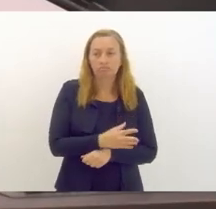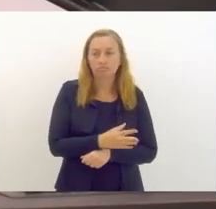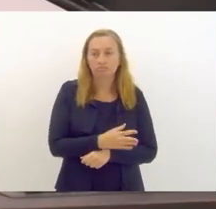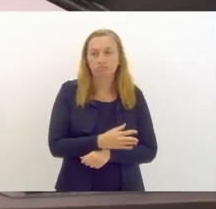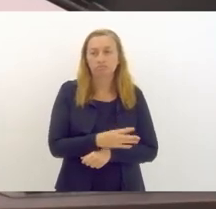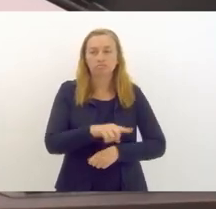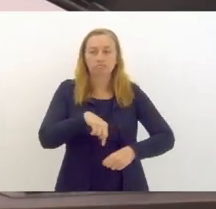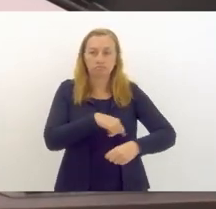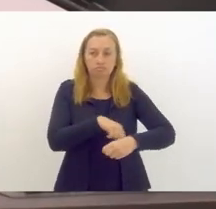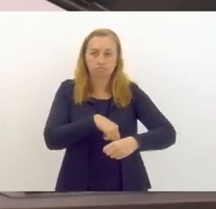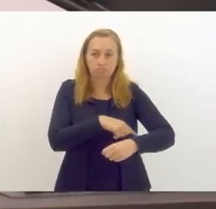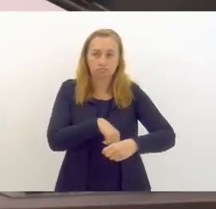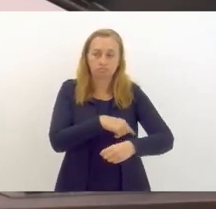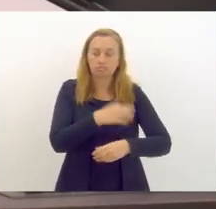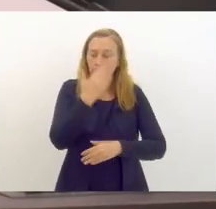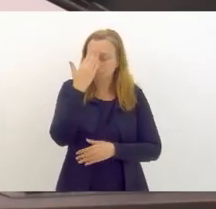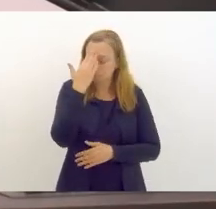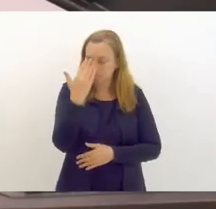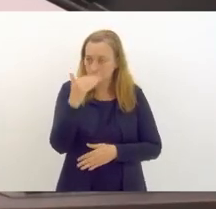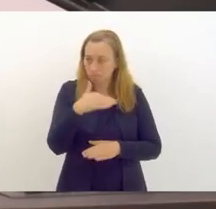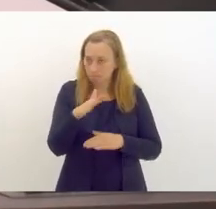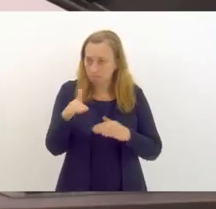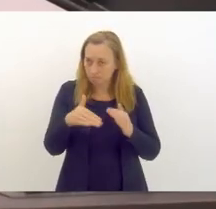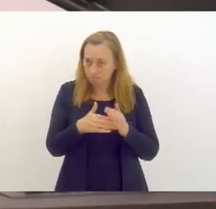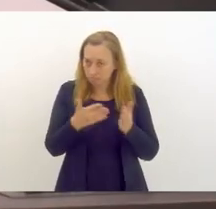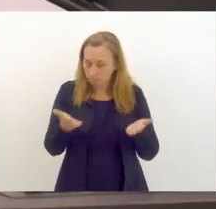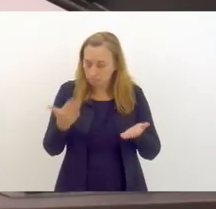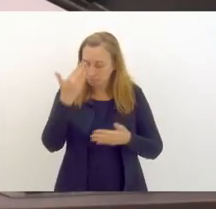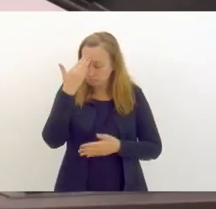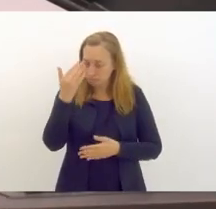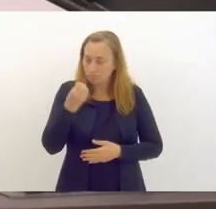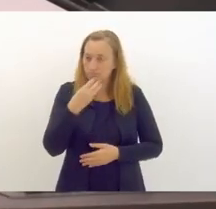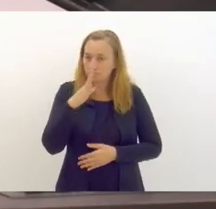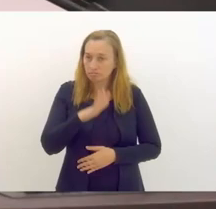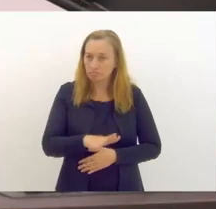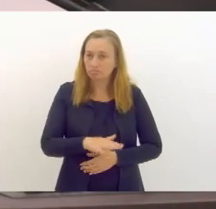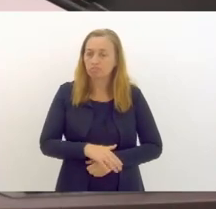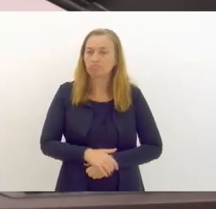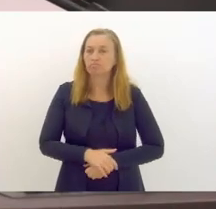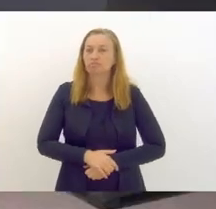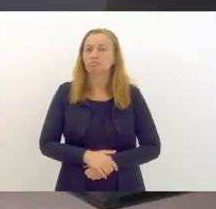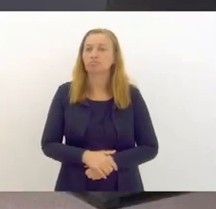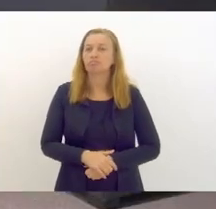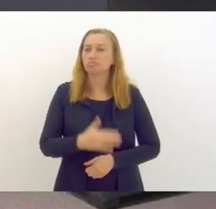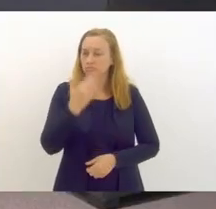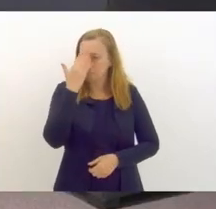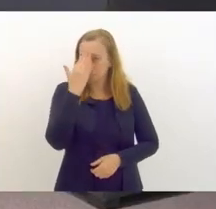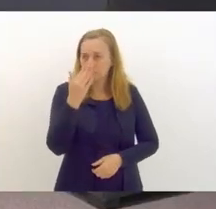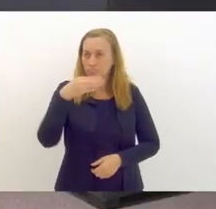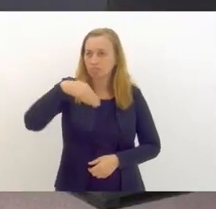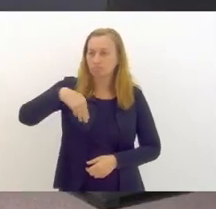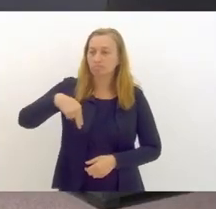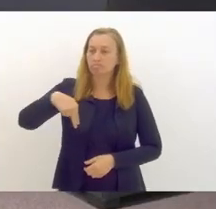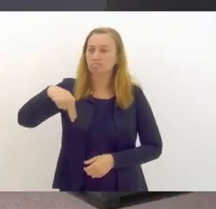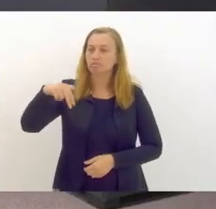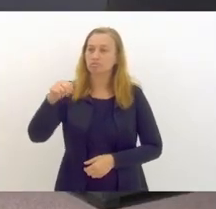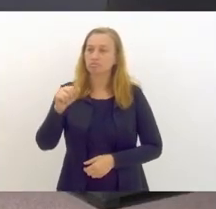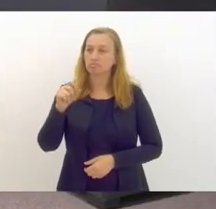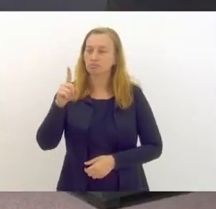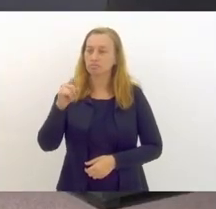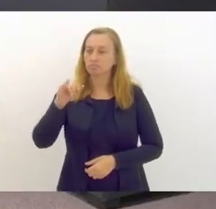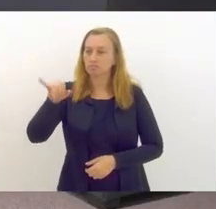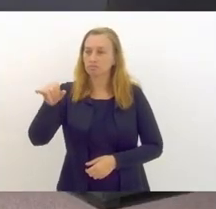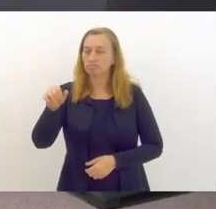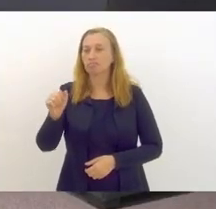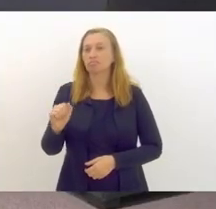de cozinha. Tá? Muito obrigada a todos. Obrigado, uma boa tarde. Muito obrigado, Nádia. E eu chamo para fazer uso